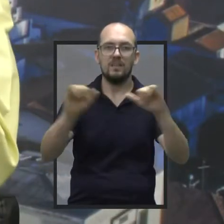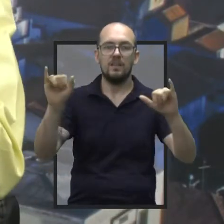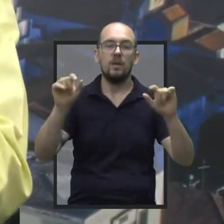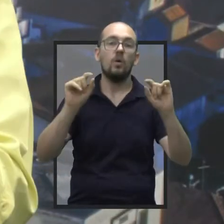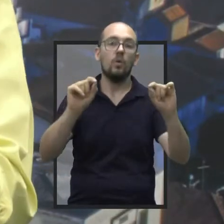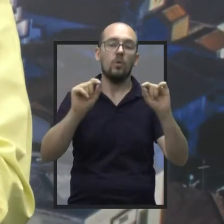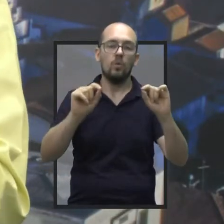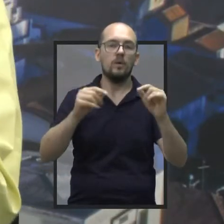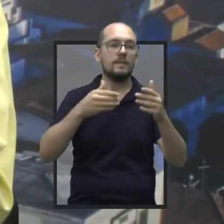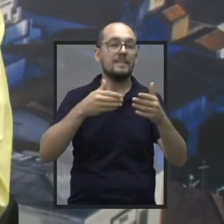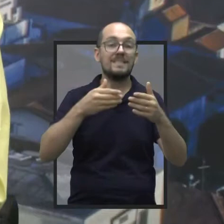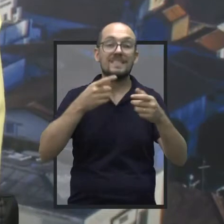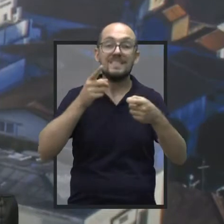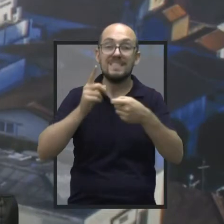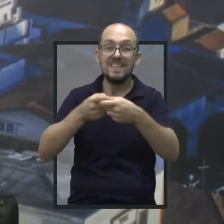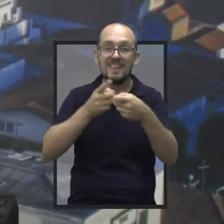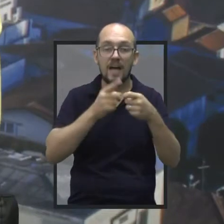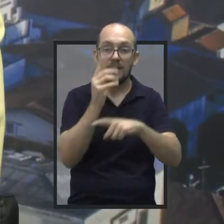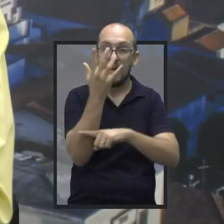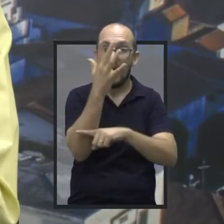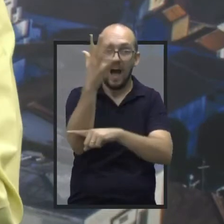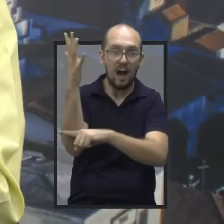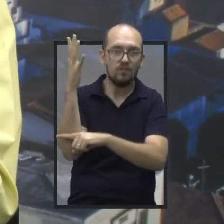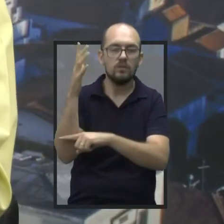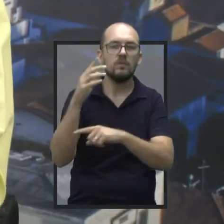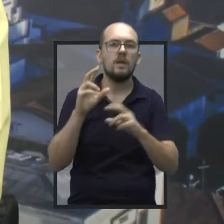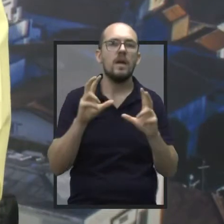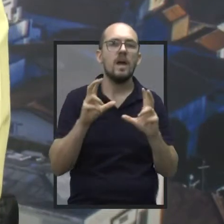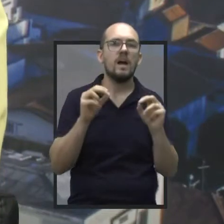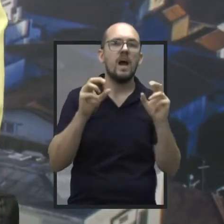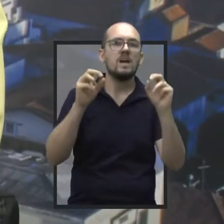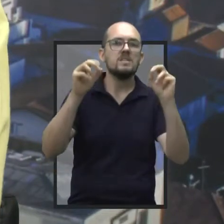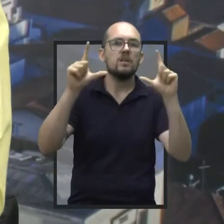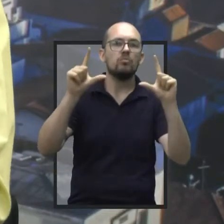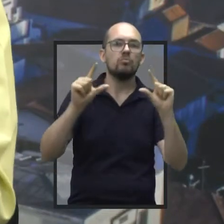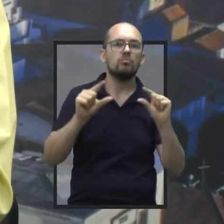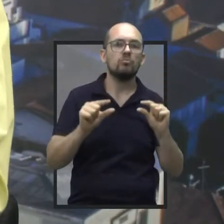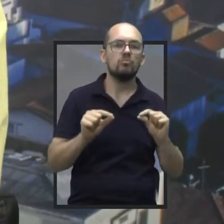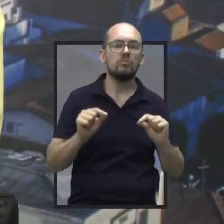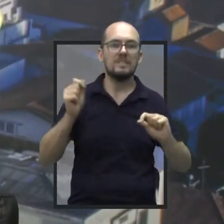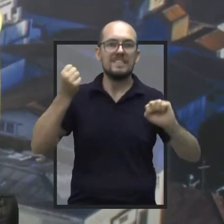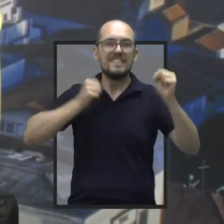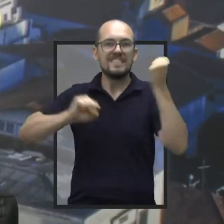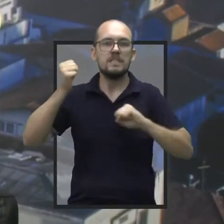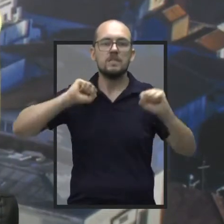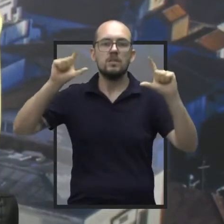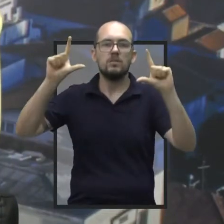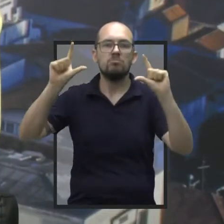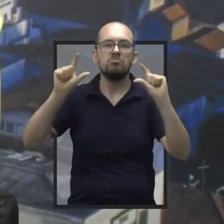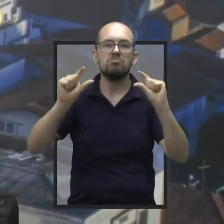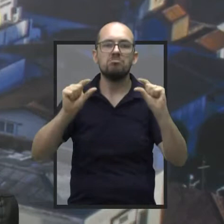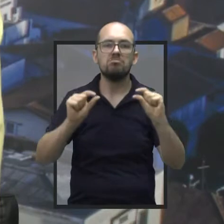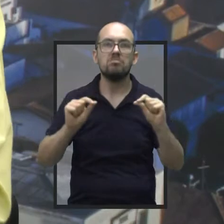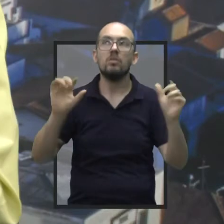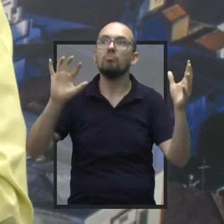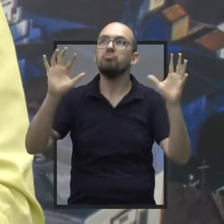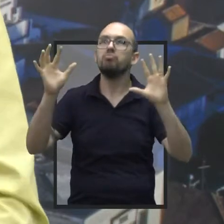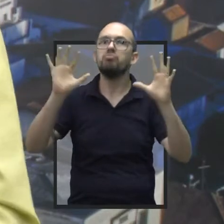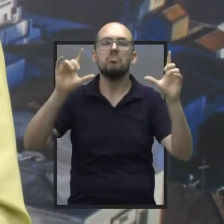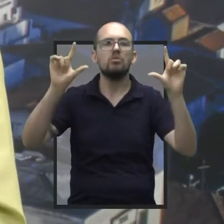seja arborizada, ela tem menos incidência de câncer, estresse, o clima fica mais